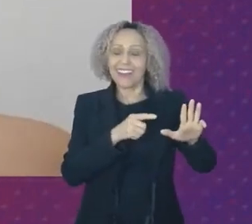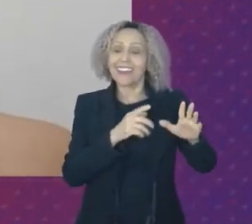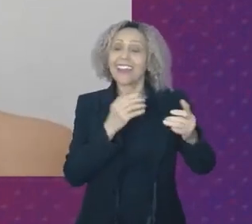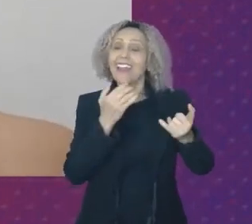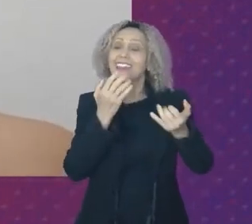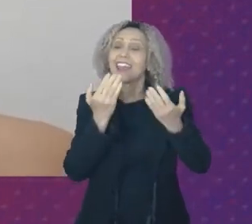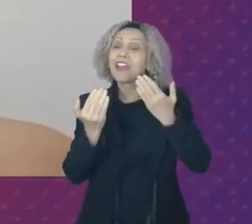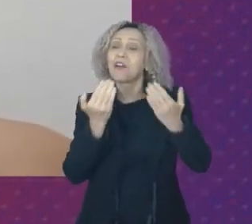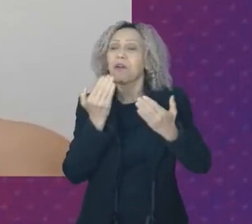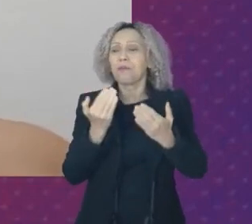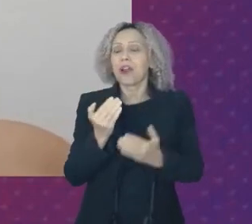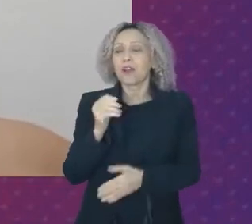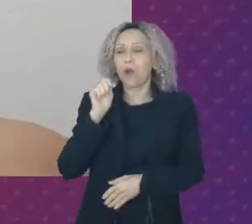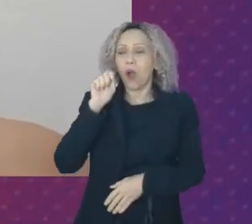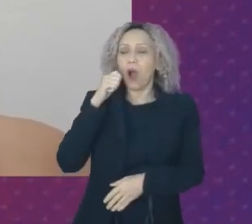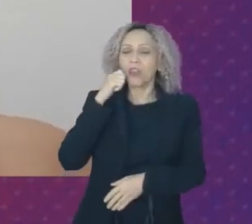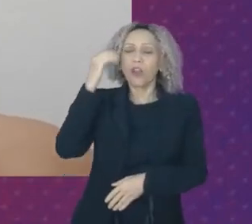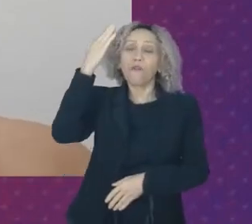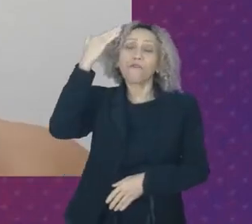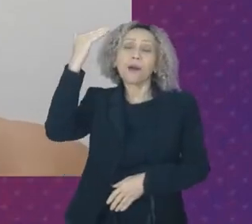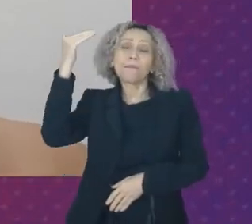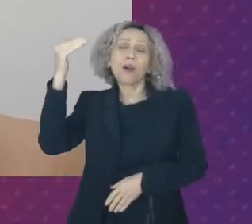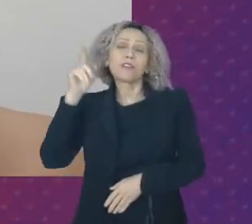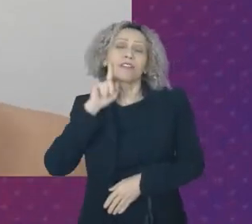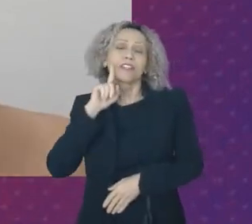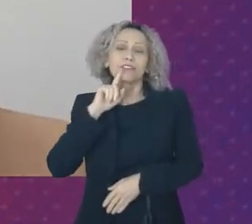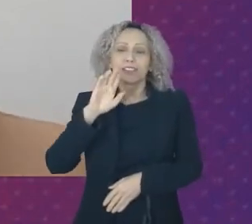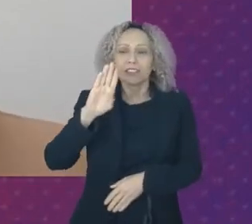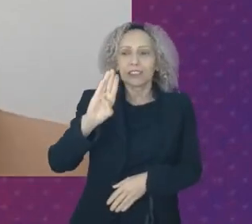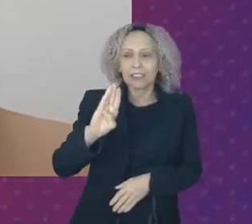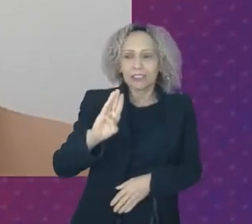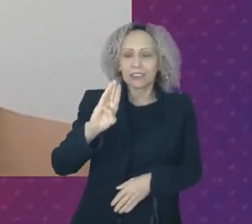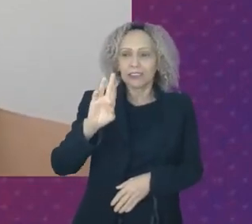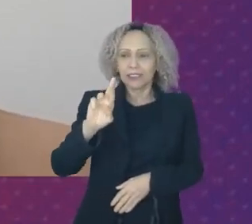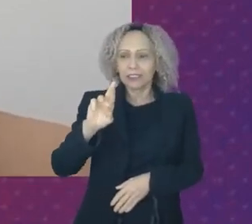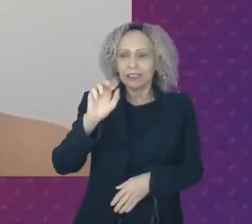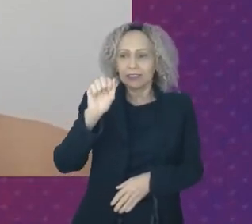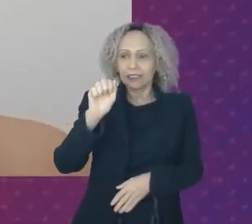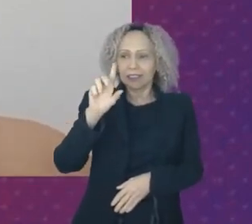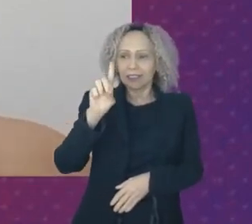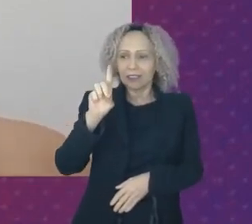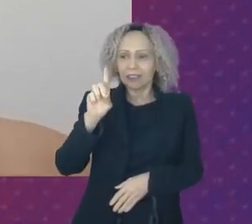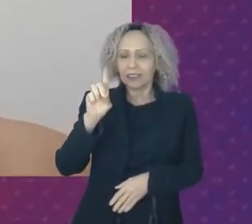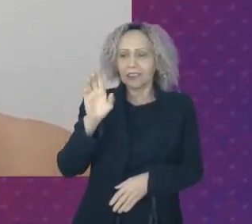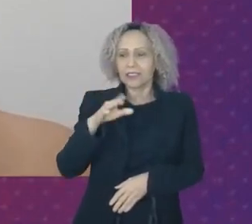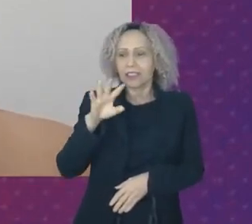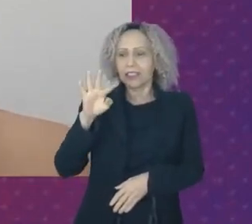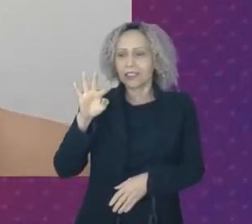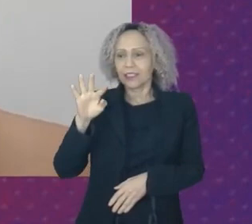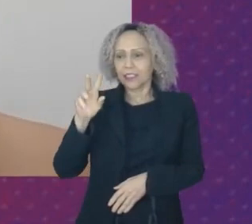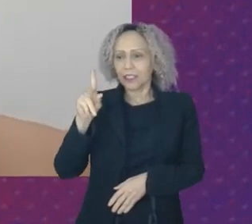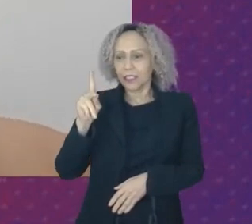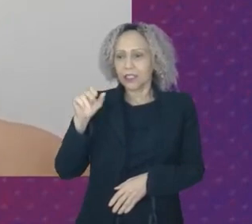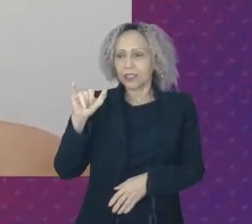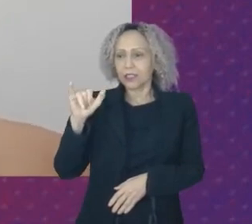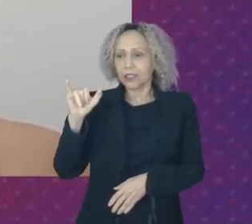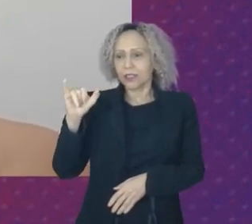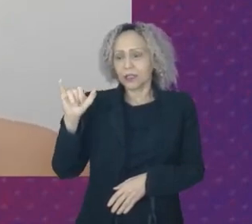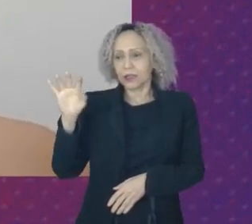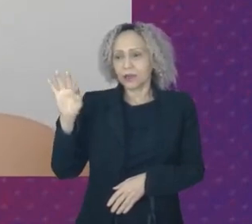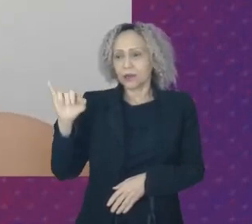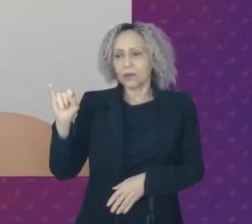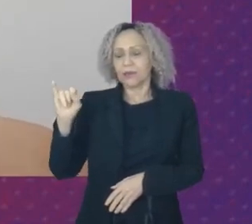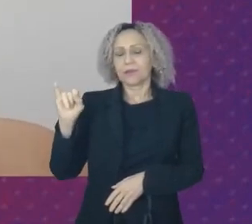se esconder dos fãs, ou quando a gente coloca, por exemplo, a Glaze Hoffman como